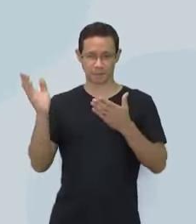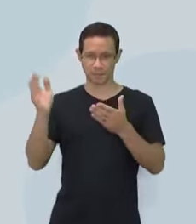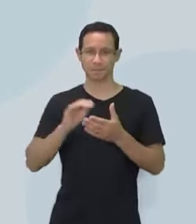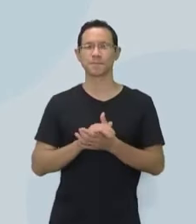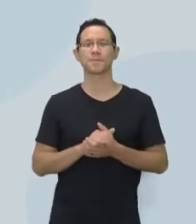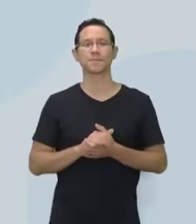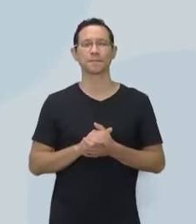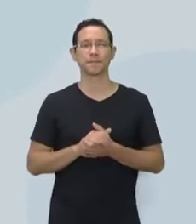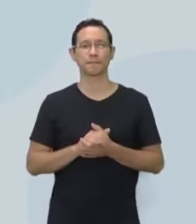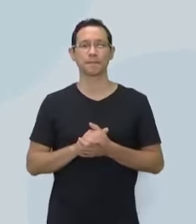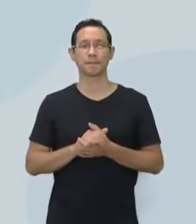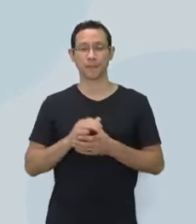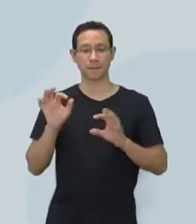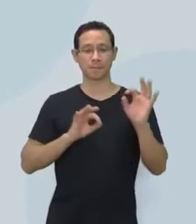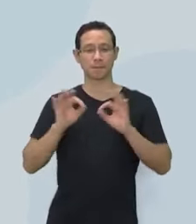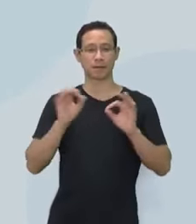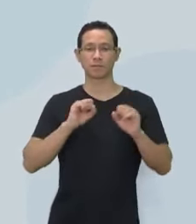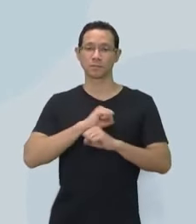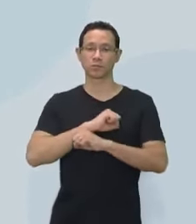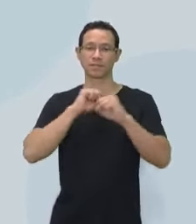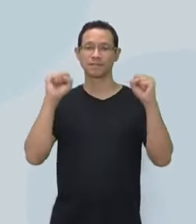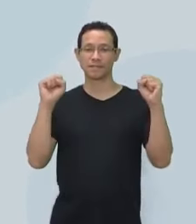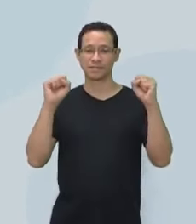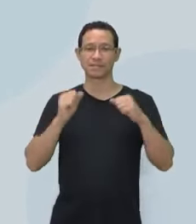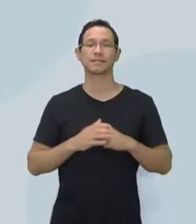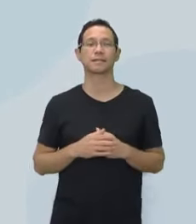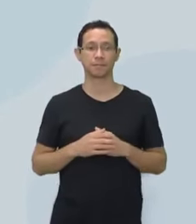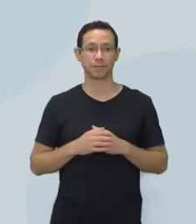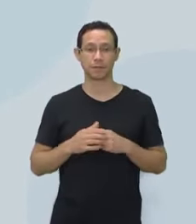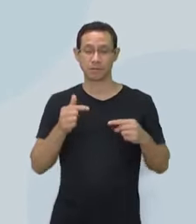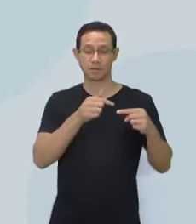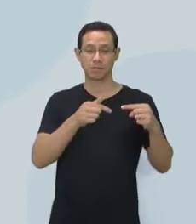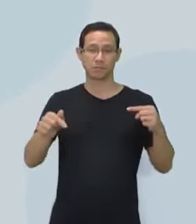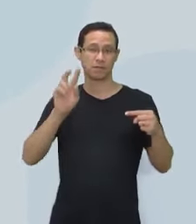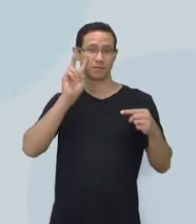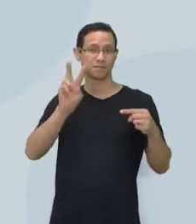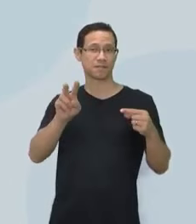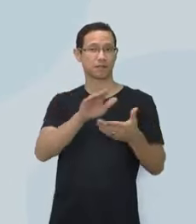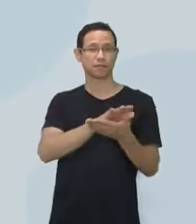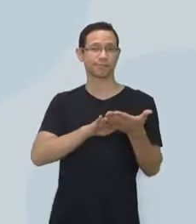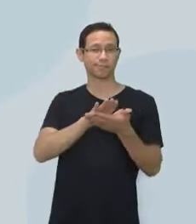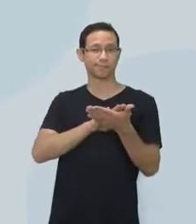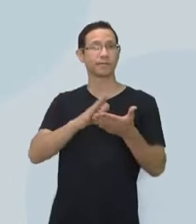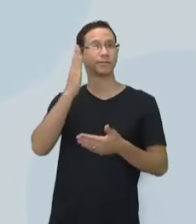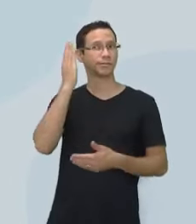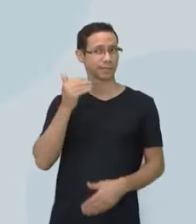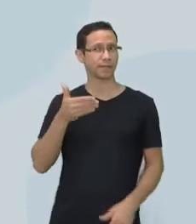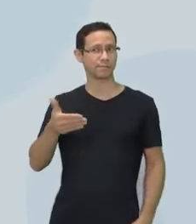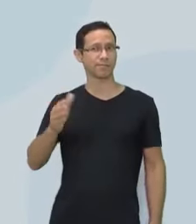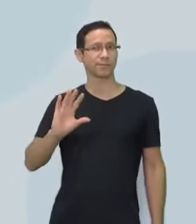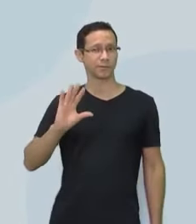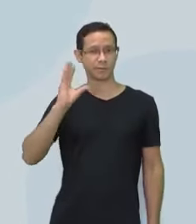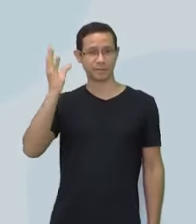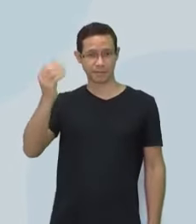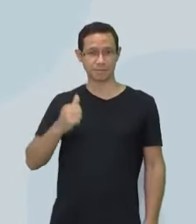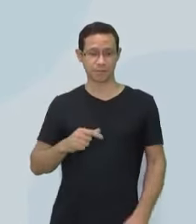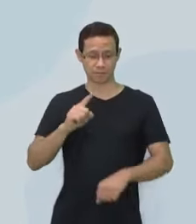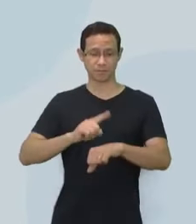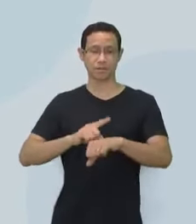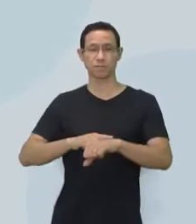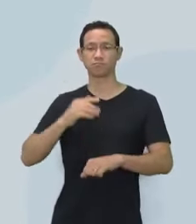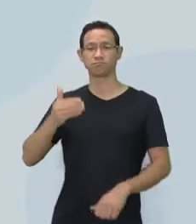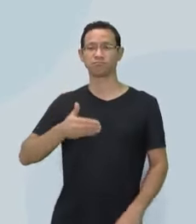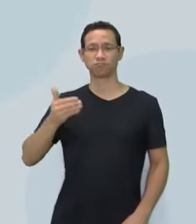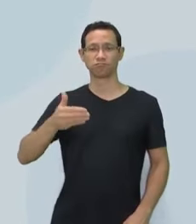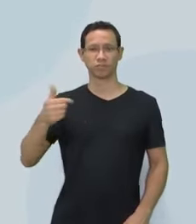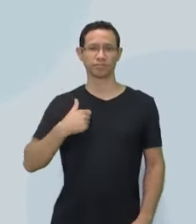leitura. Planos impossíveis. Uma semana sem te ver, eu já sabia que isso ia acontecer. O tempo passa,